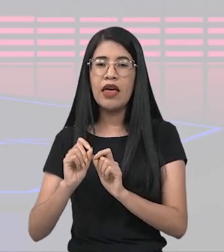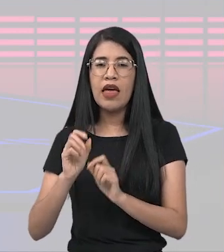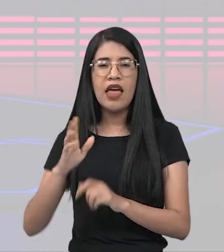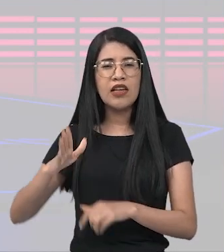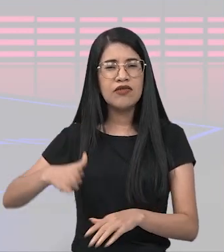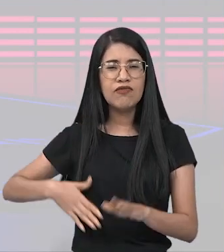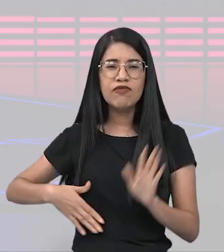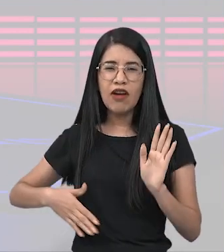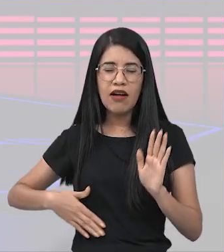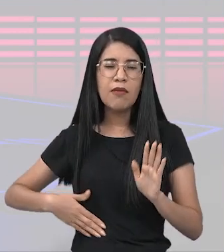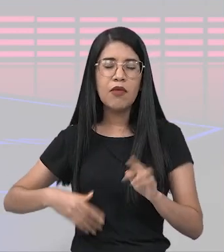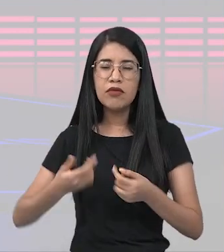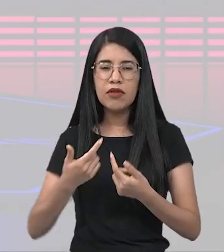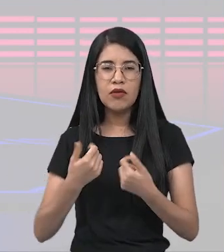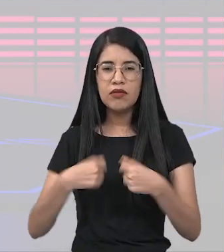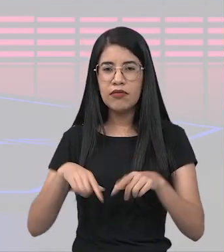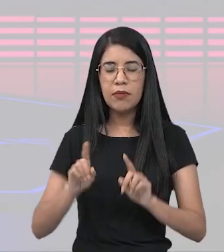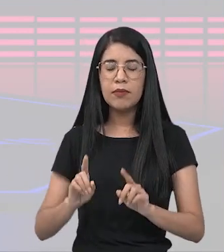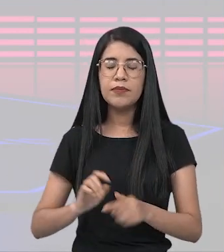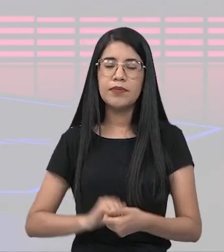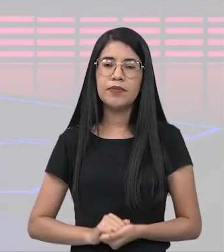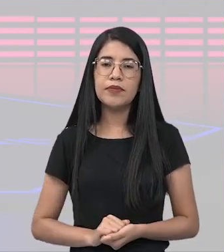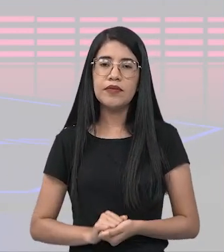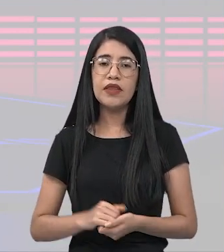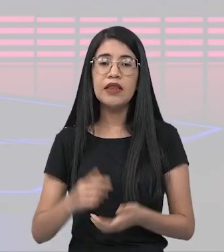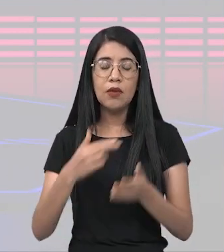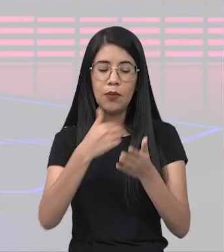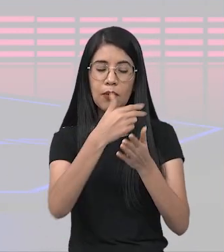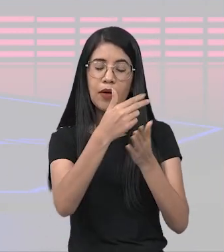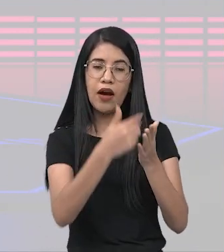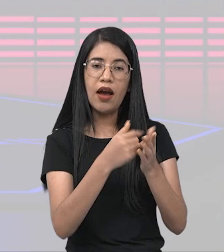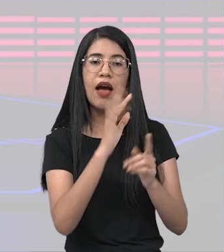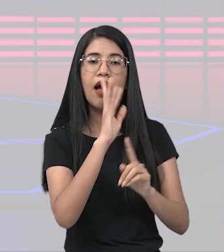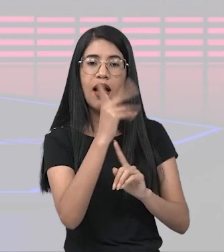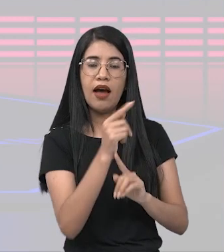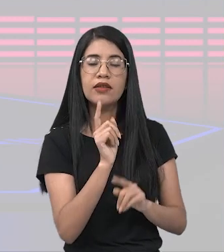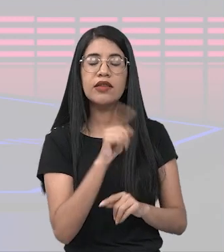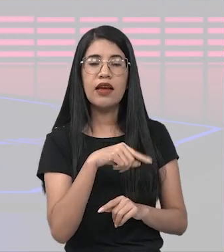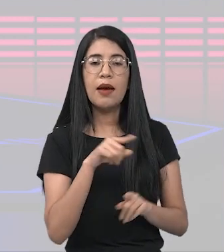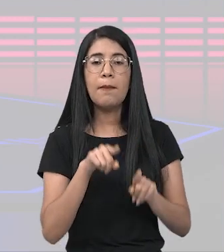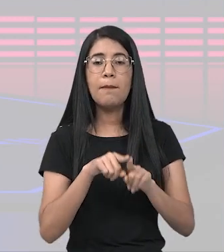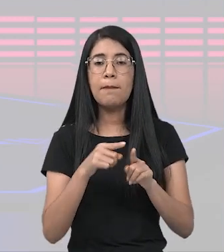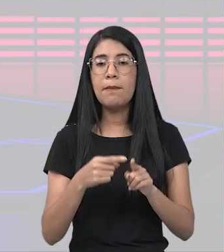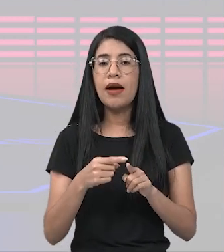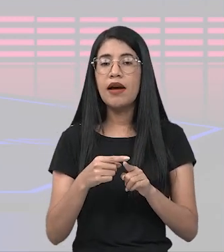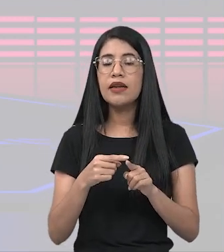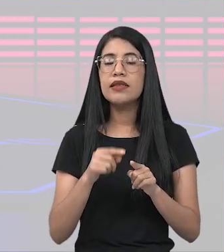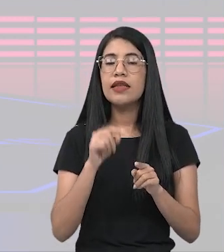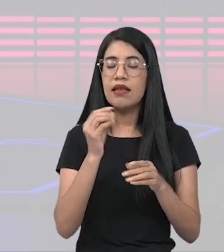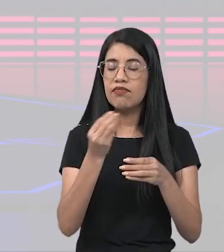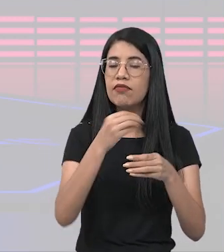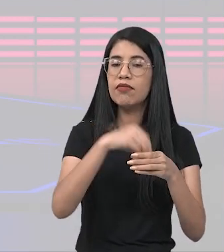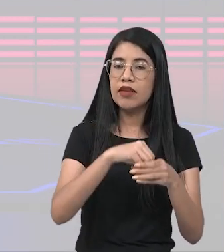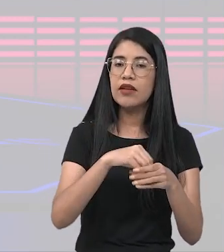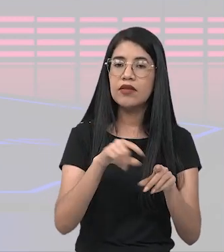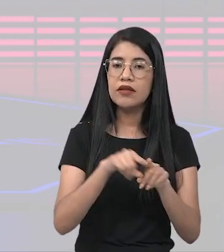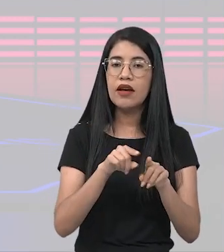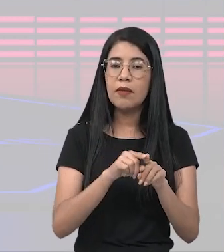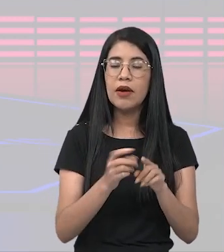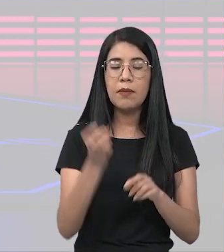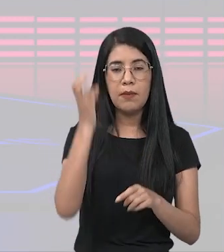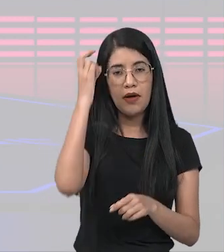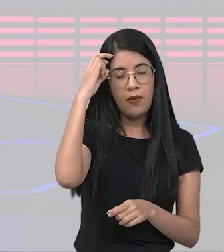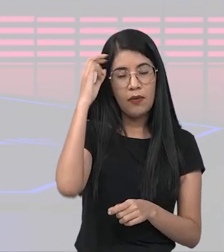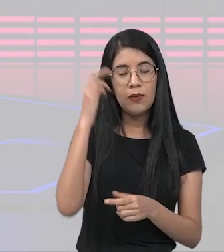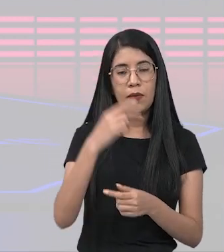vandalismo. Então, o grafiteiro, ele é um artista e o grafite, ele faz parte da cultura do hip hop, assim